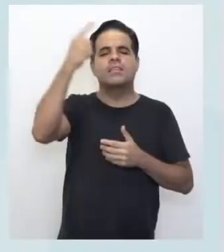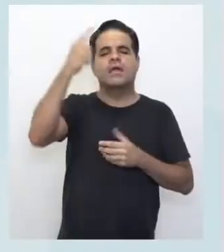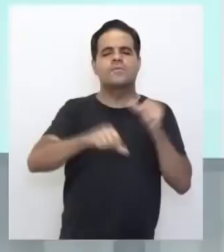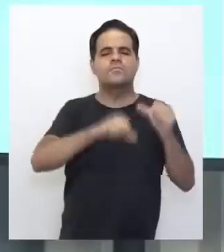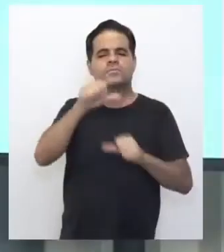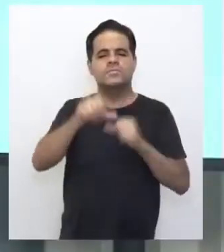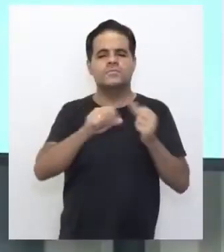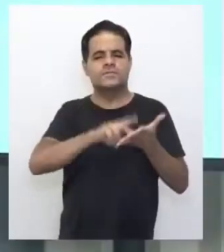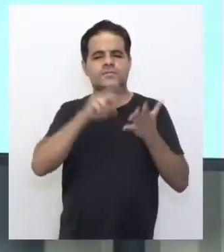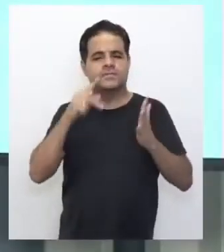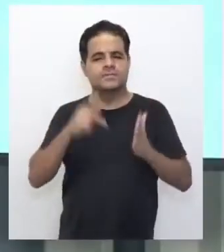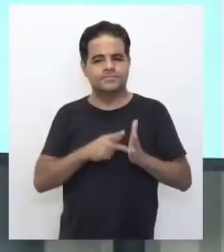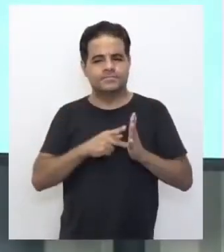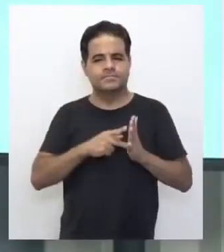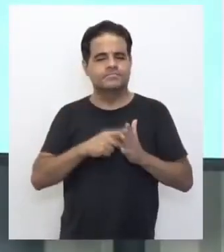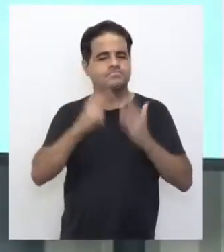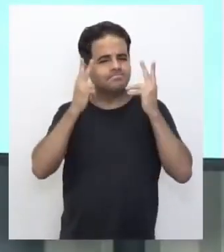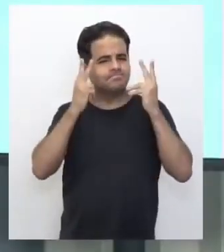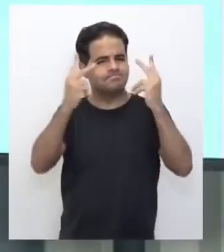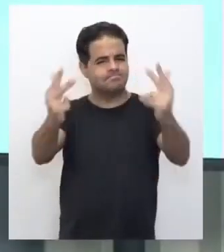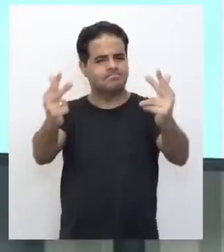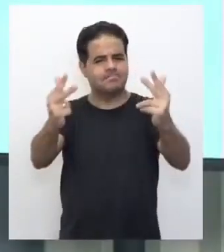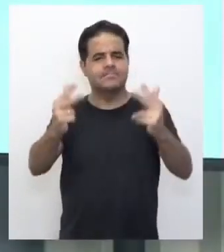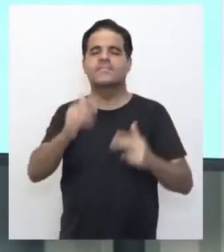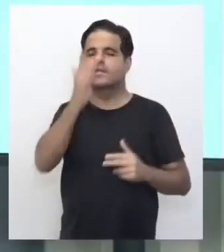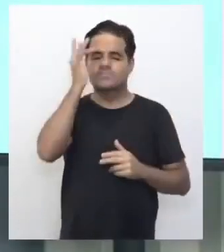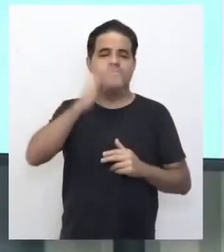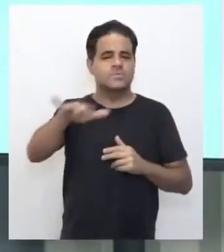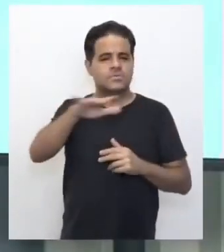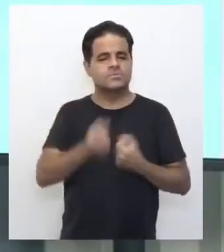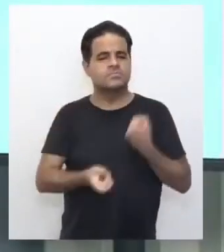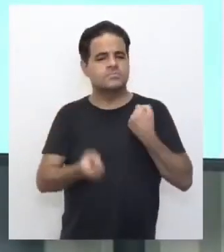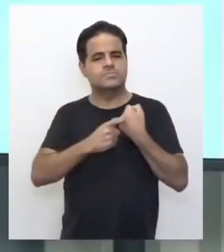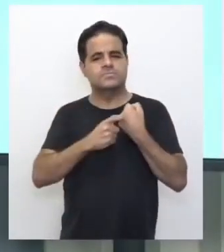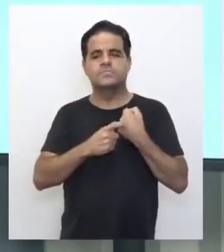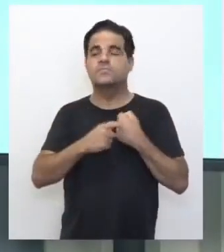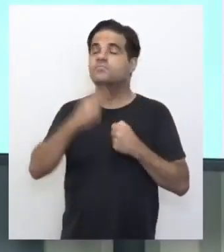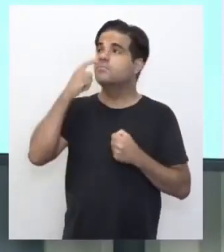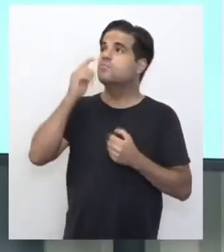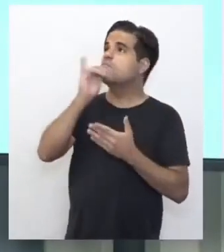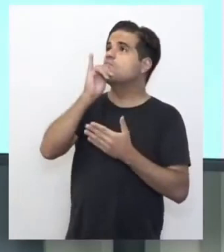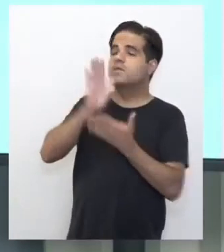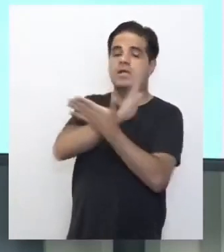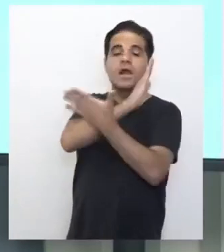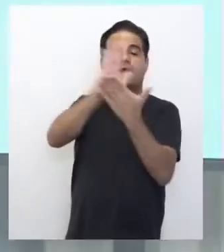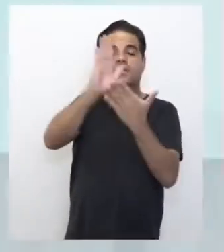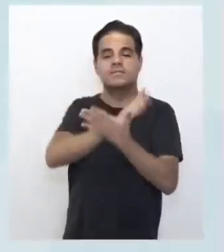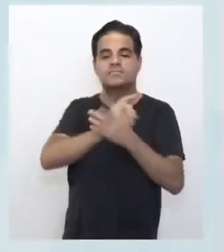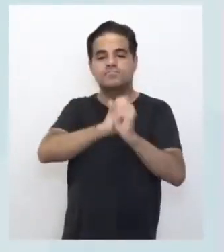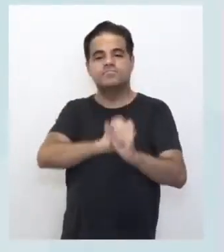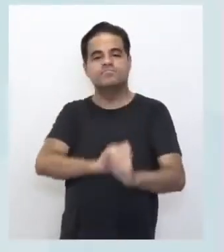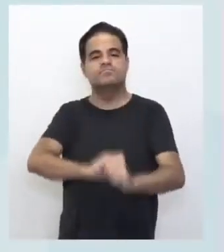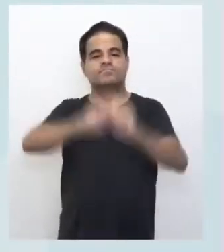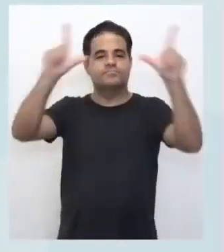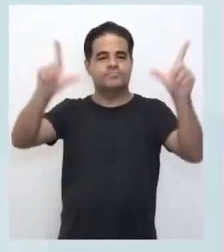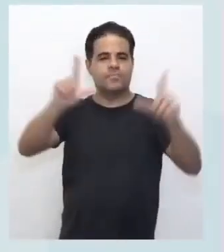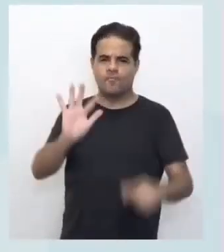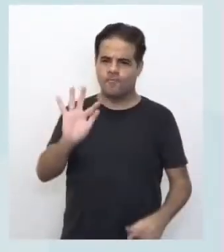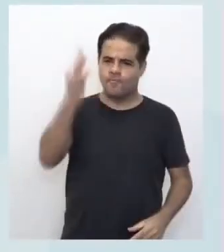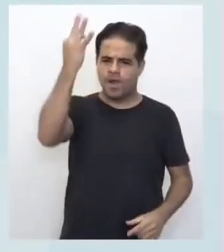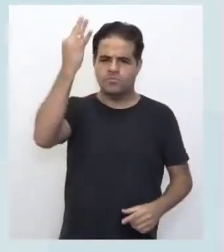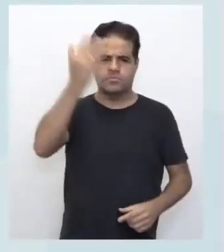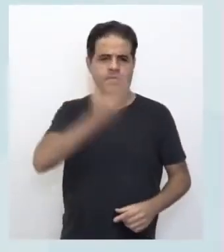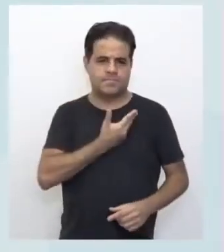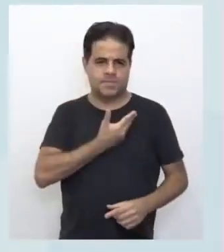esse significado que é o mais comum, normalmente as pessoas põem o adjetivo antes. Vamos ver alguns exemplos aí na tela, ó. Falso